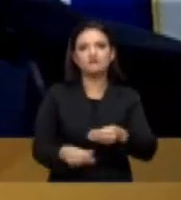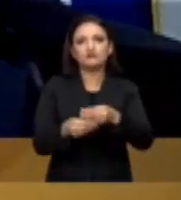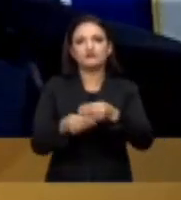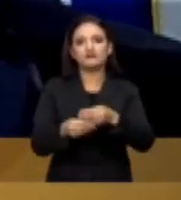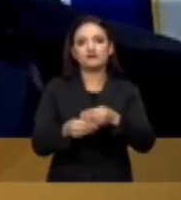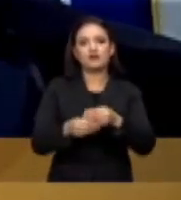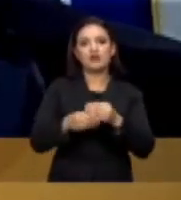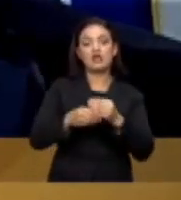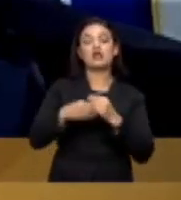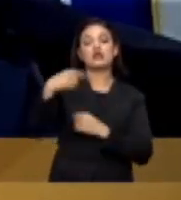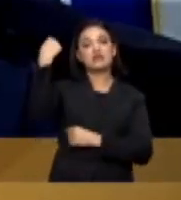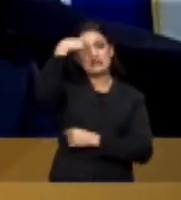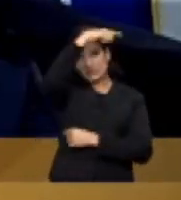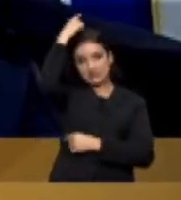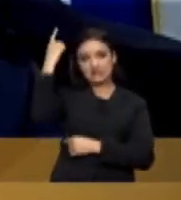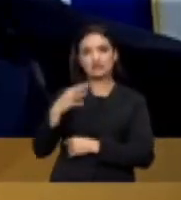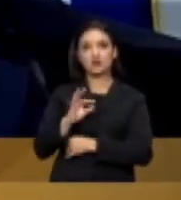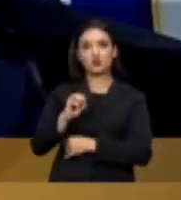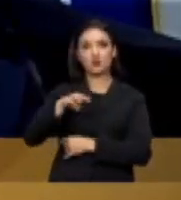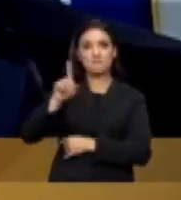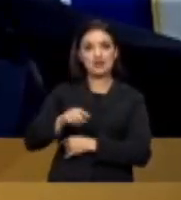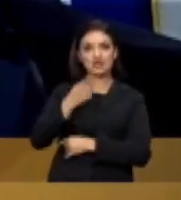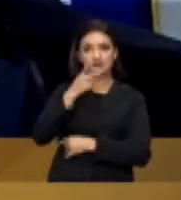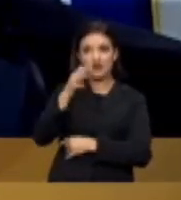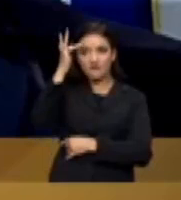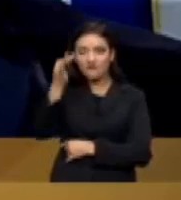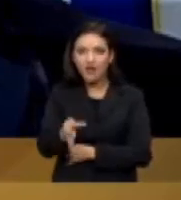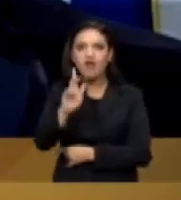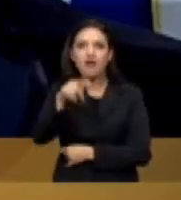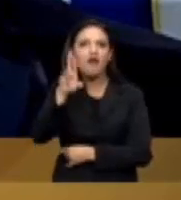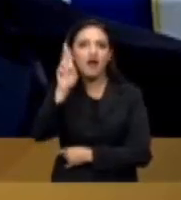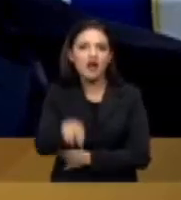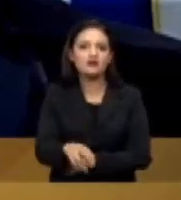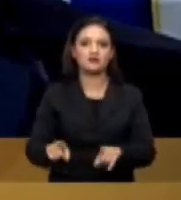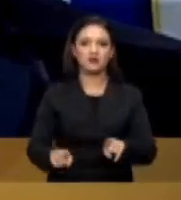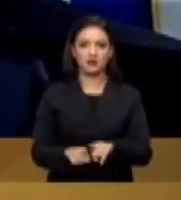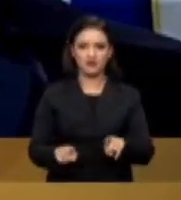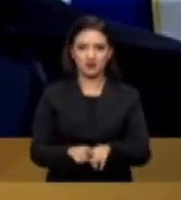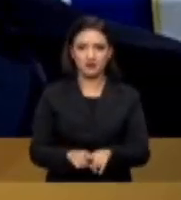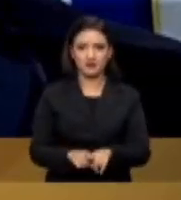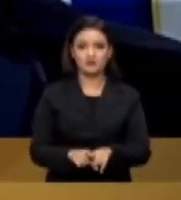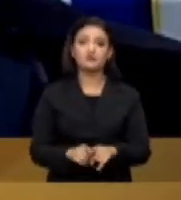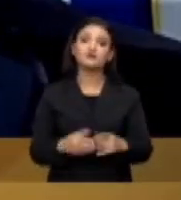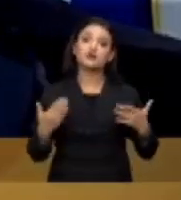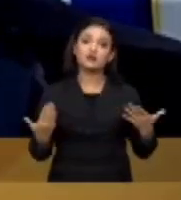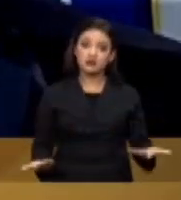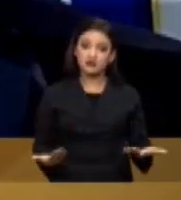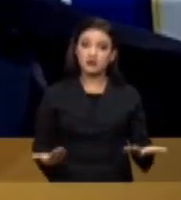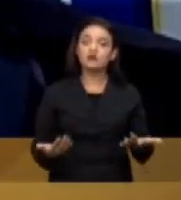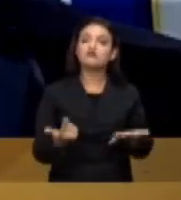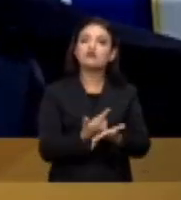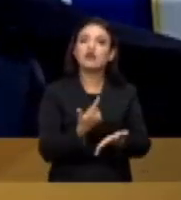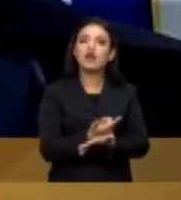a afirmar que a fé é um ato racional. Em tempos mais recentes, Dworkin, na obra Religião sem Deus,